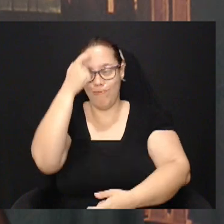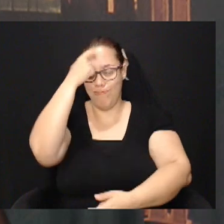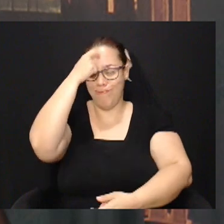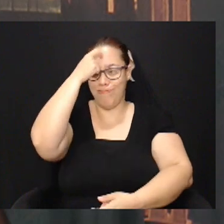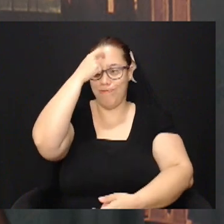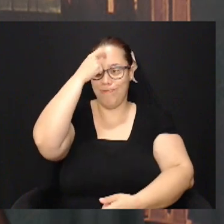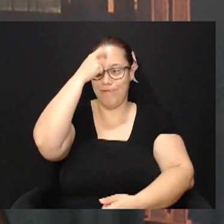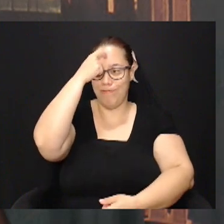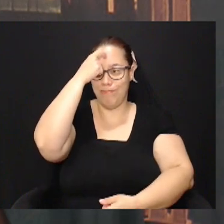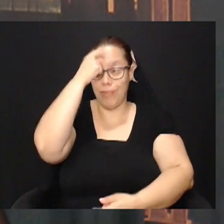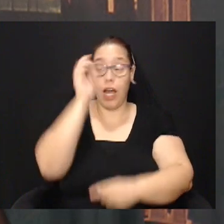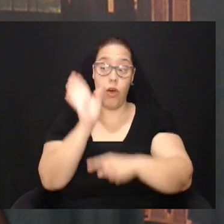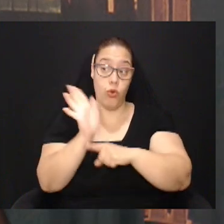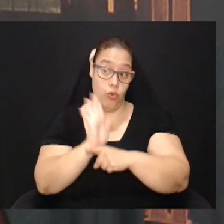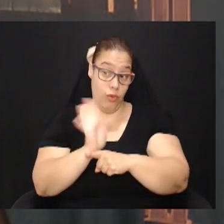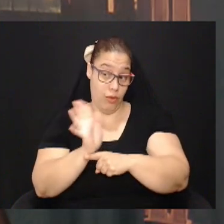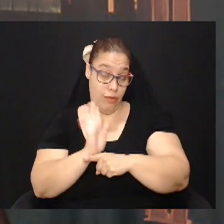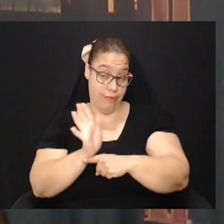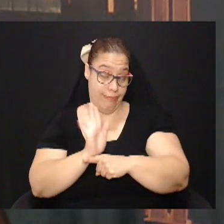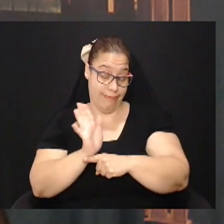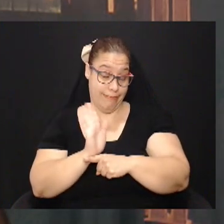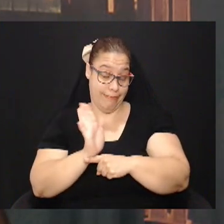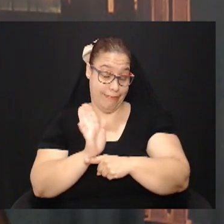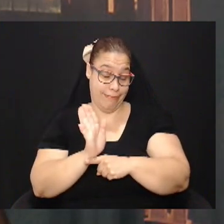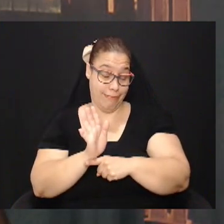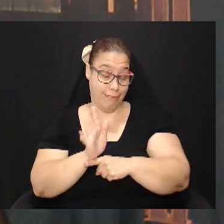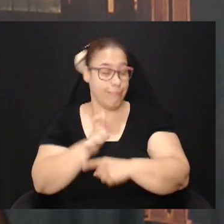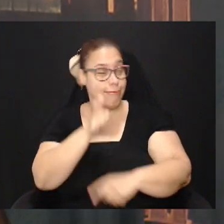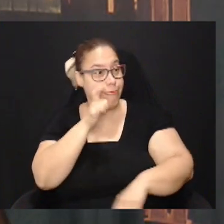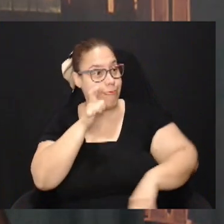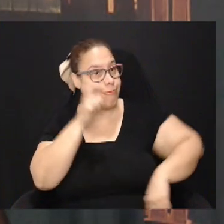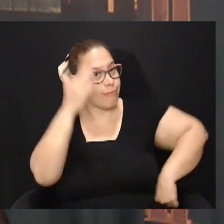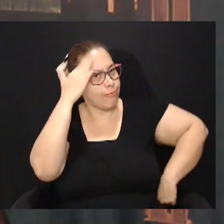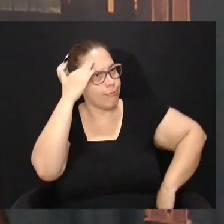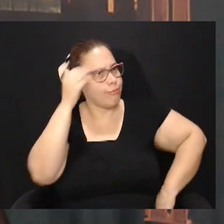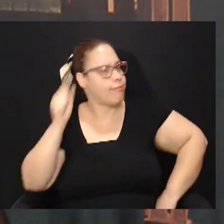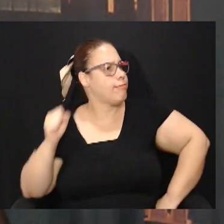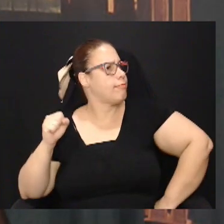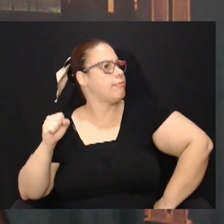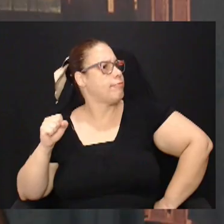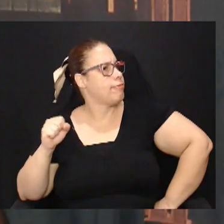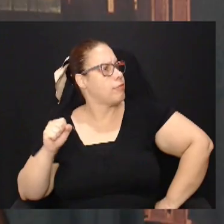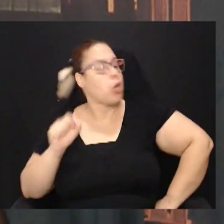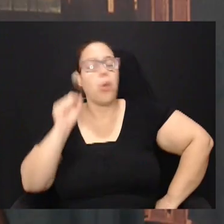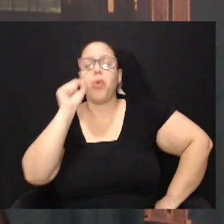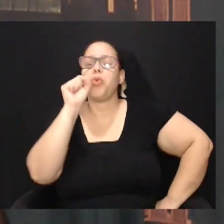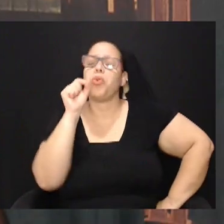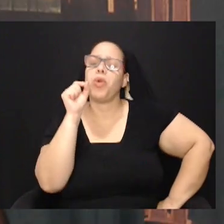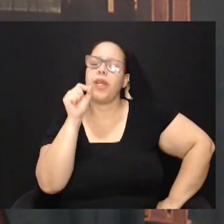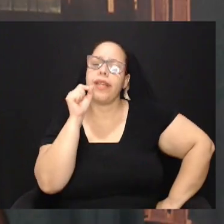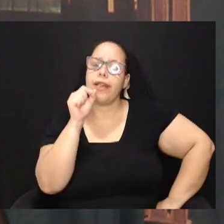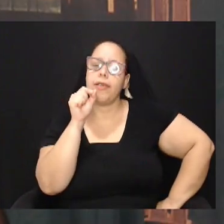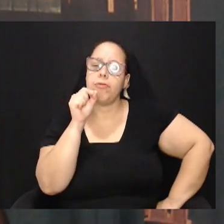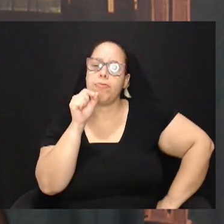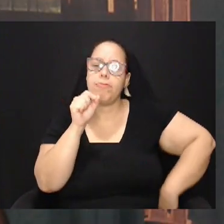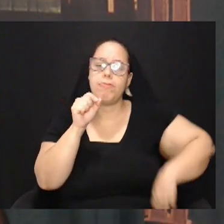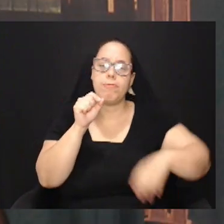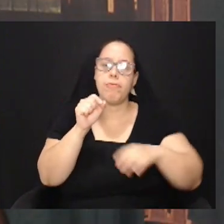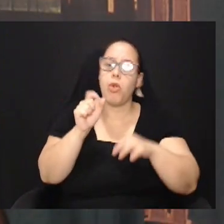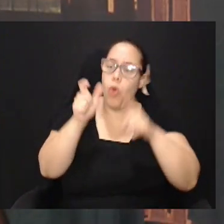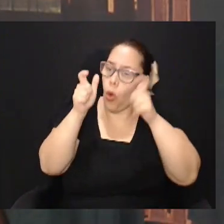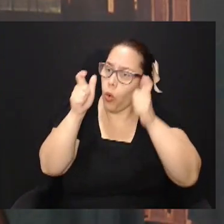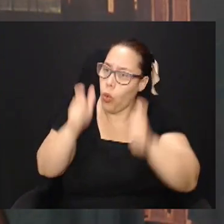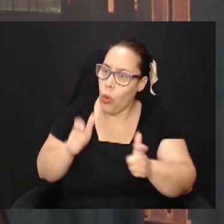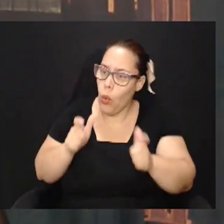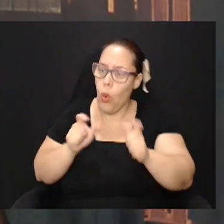filme, é interessante a gente saber o que está se tratando ali, qual que é a cena, qual que é o cenário. Será